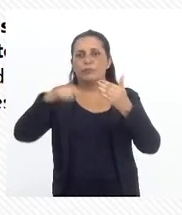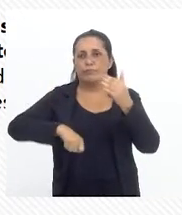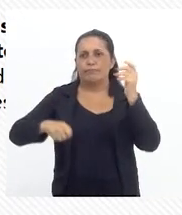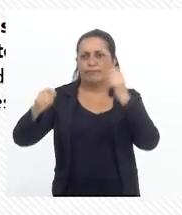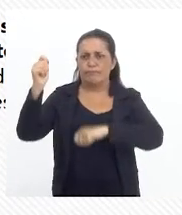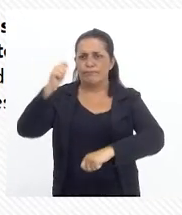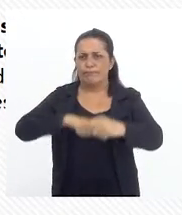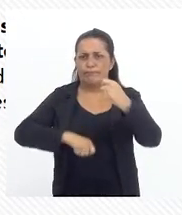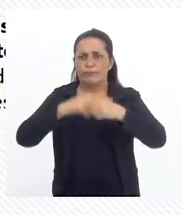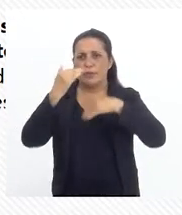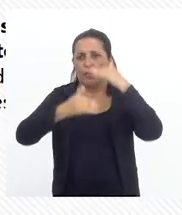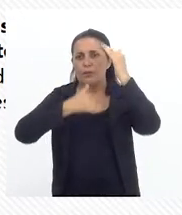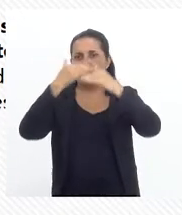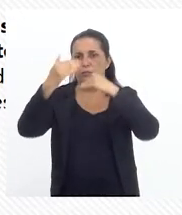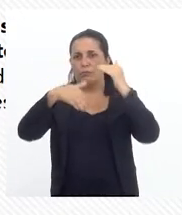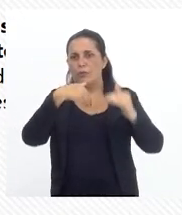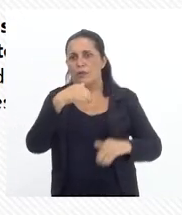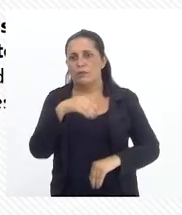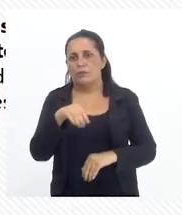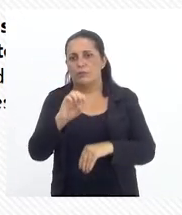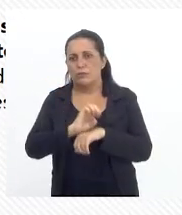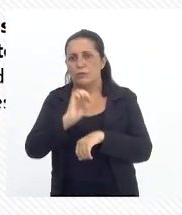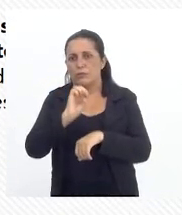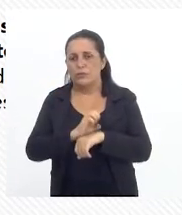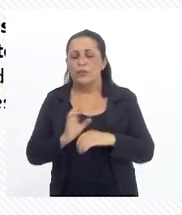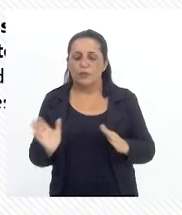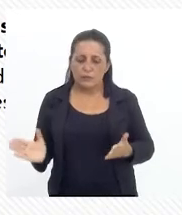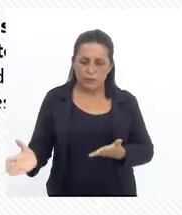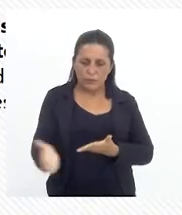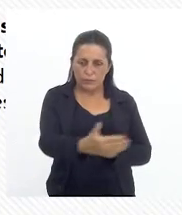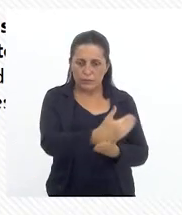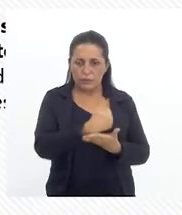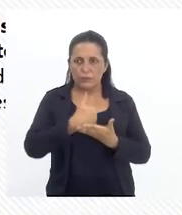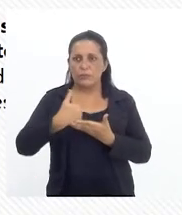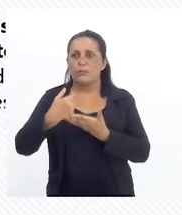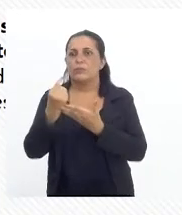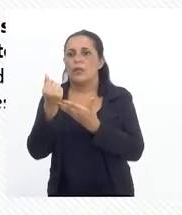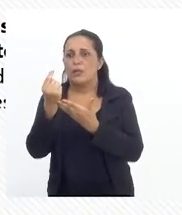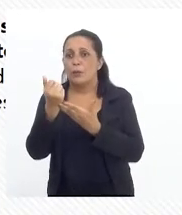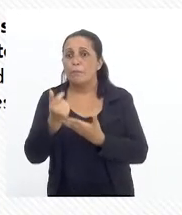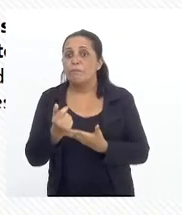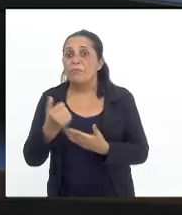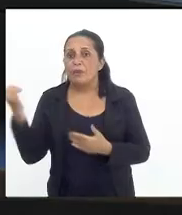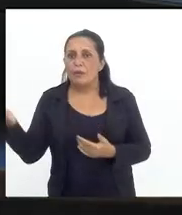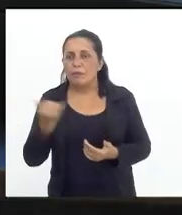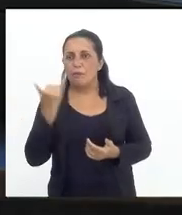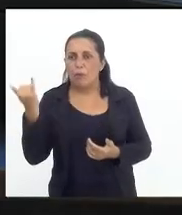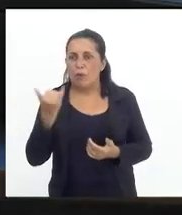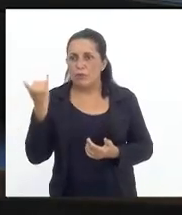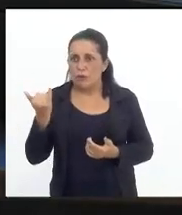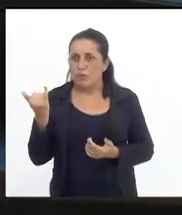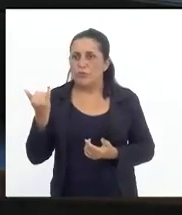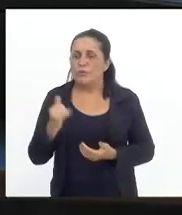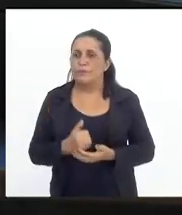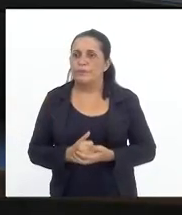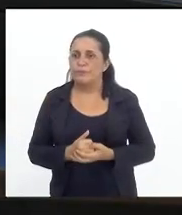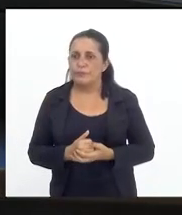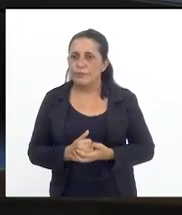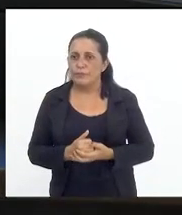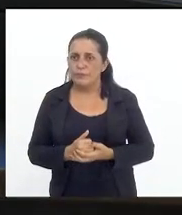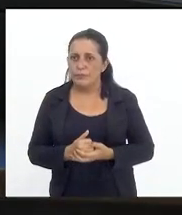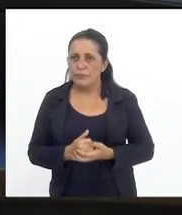do estado para que possamos ao mesmo tempo trazer arrecadação não é importante que nós passamos é o